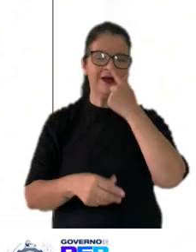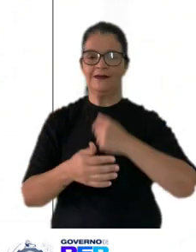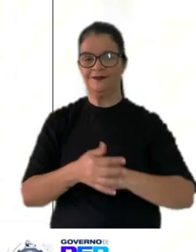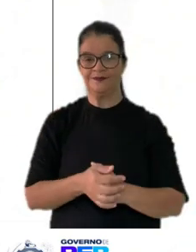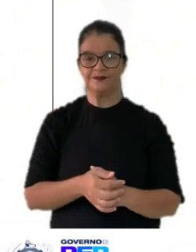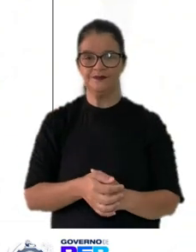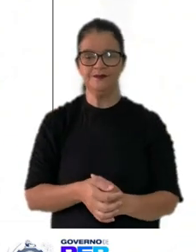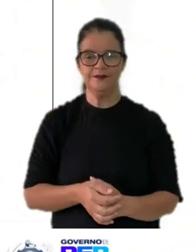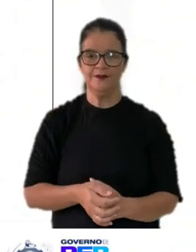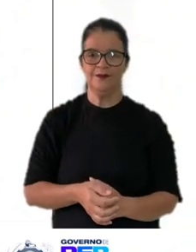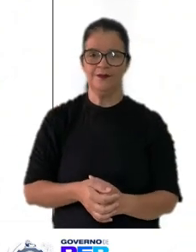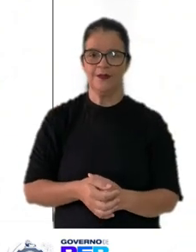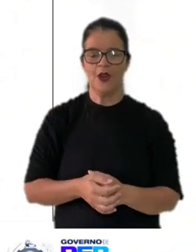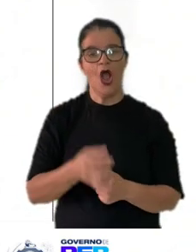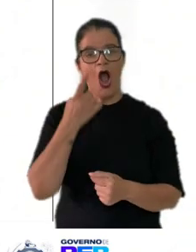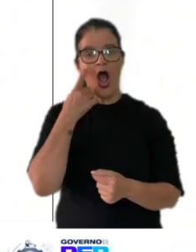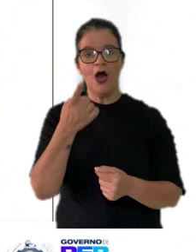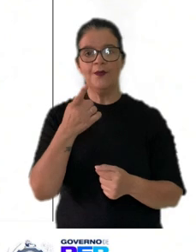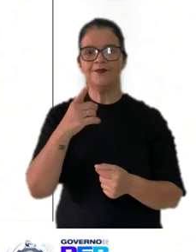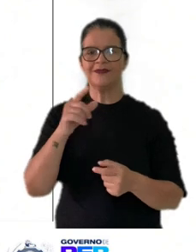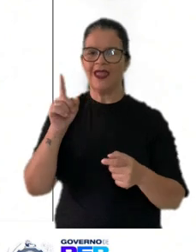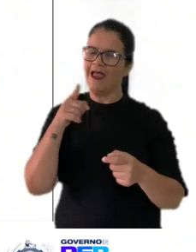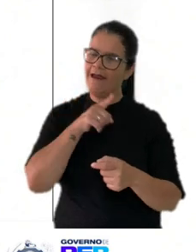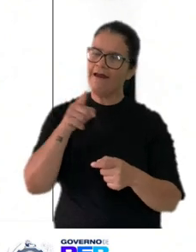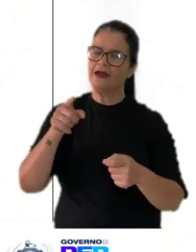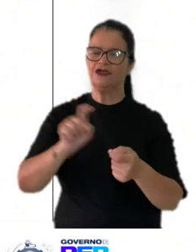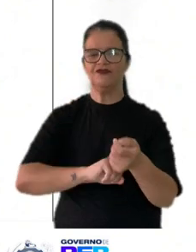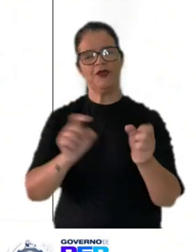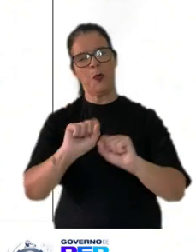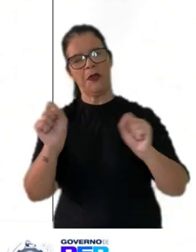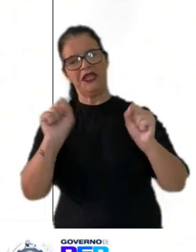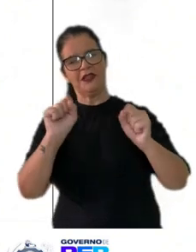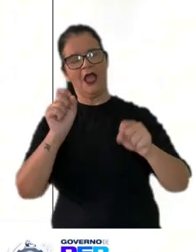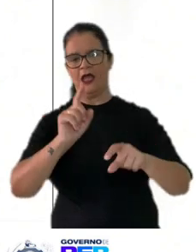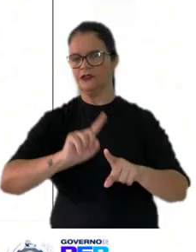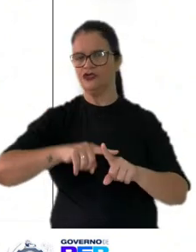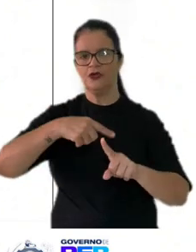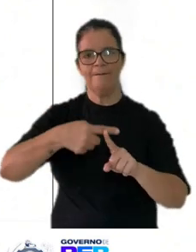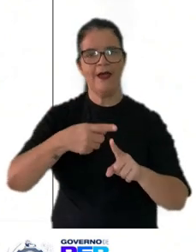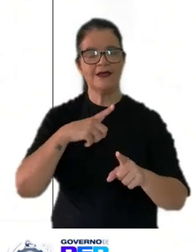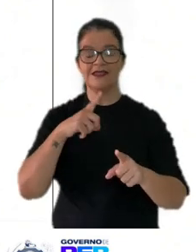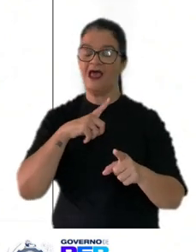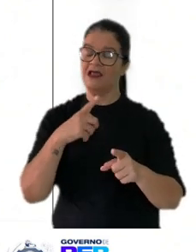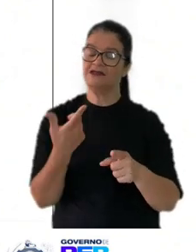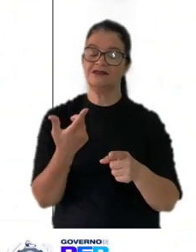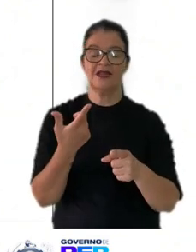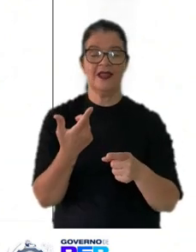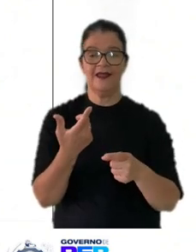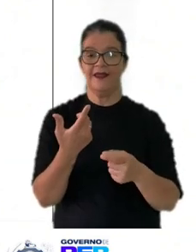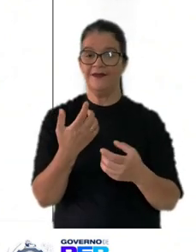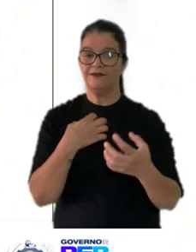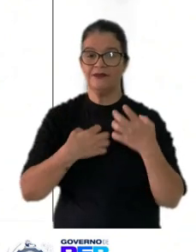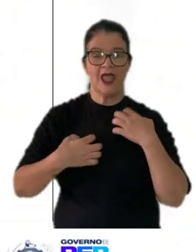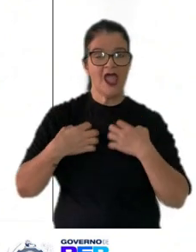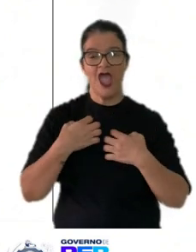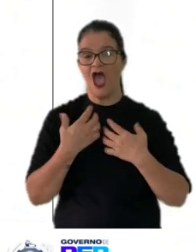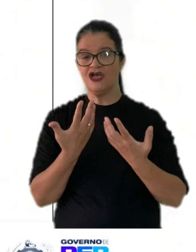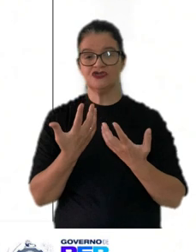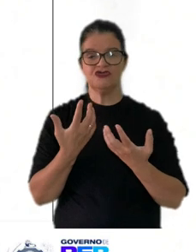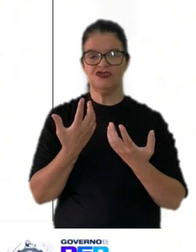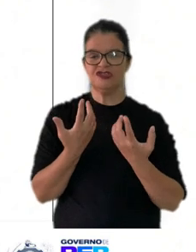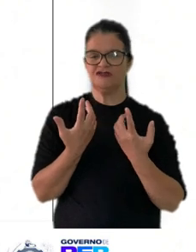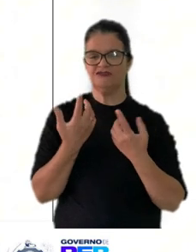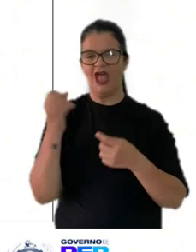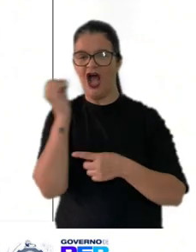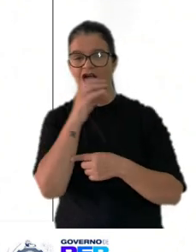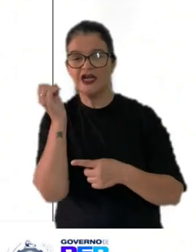elas ficam mais irritadas elas têm reações mais agressivas né